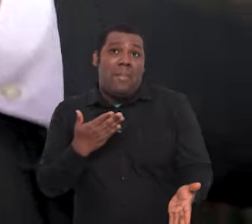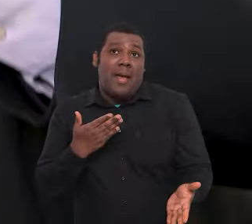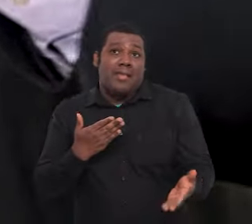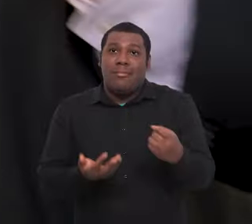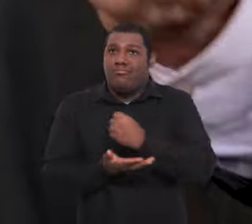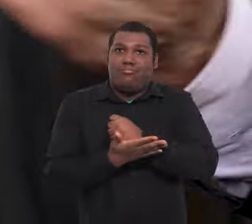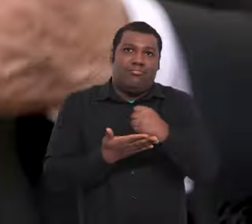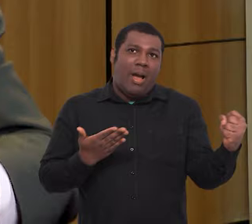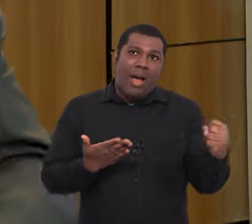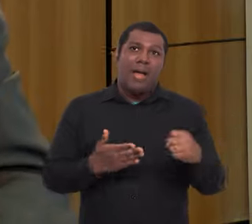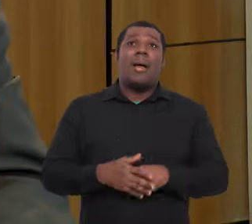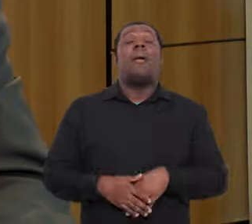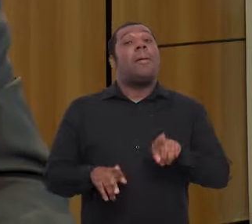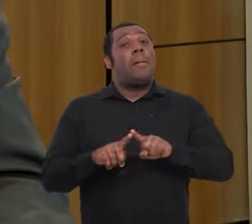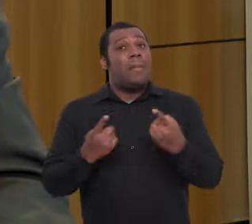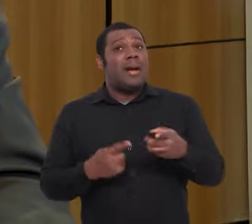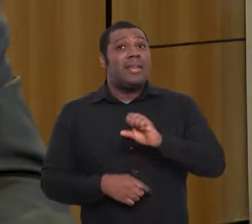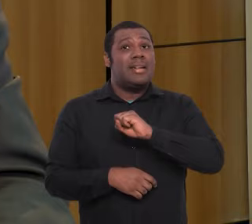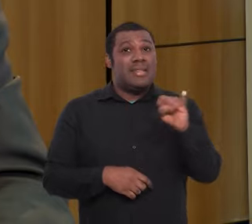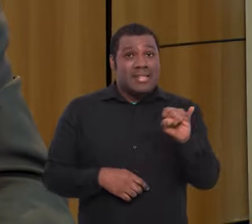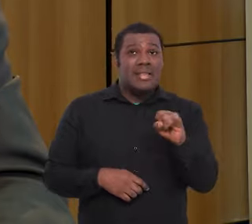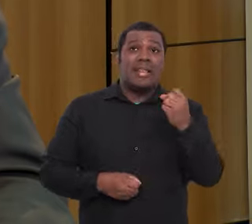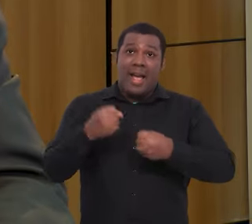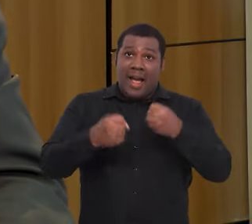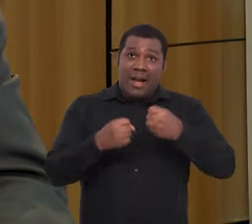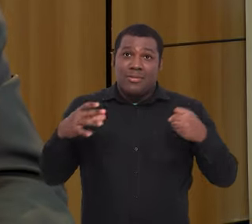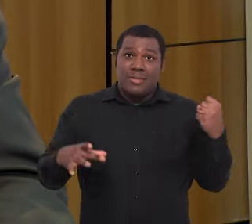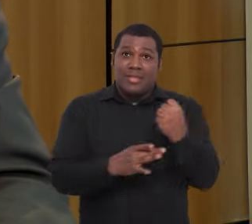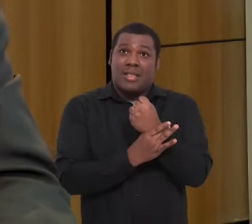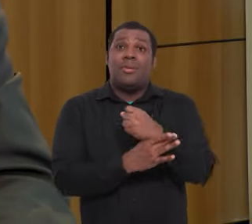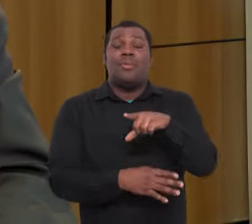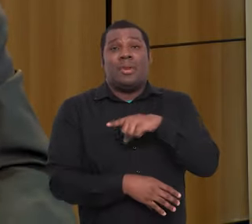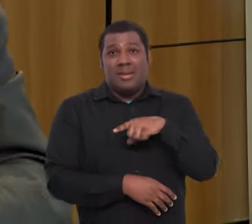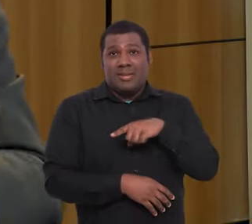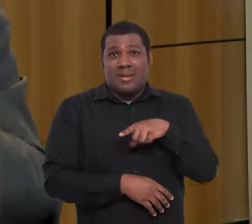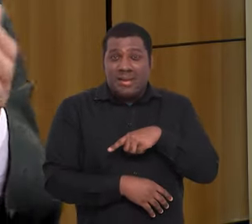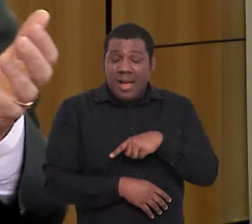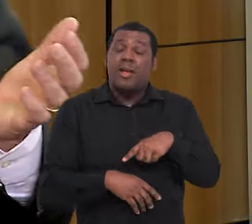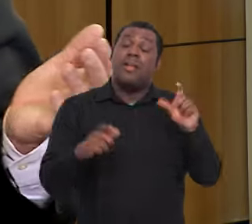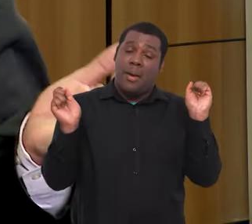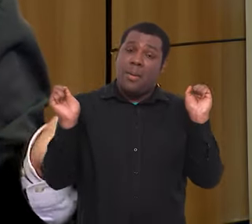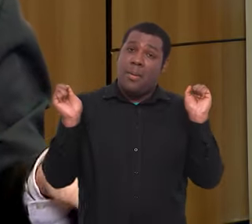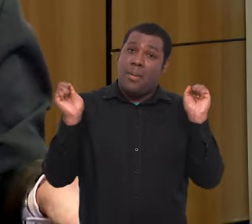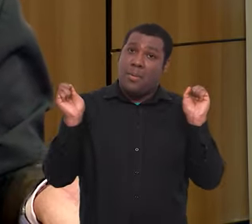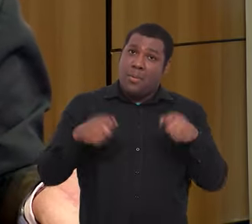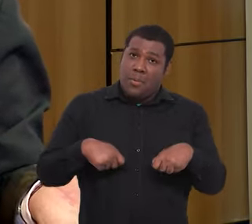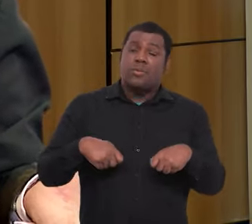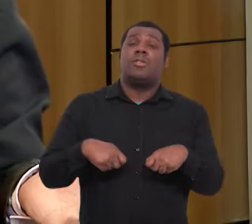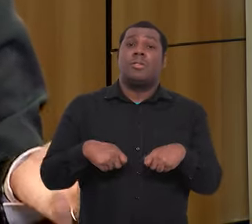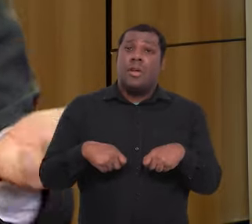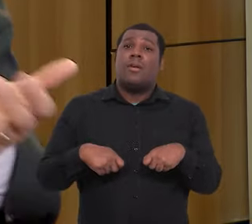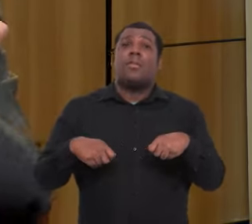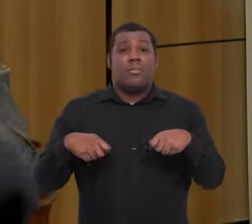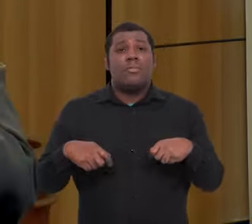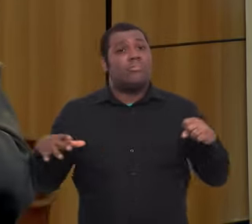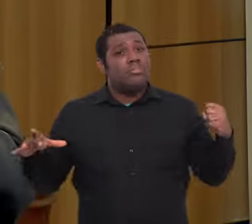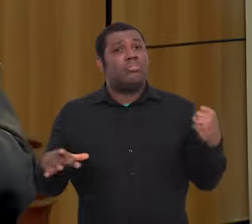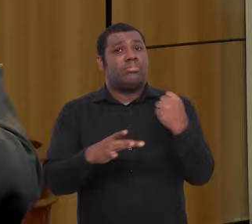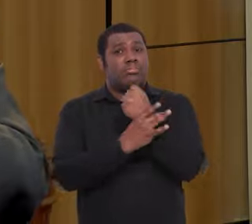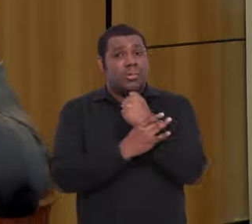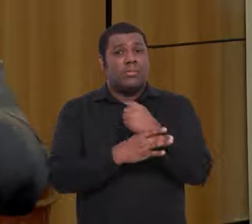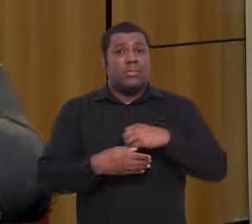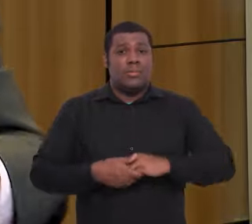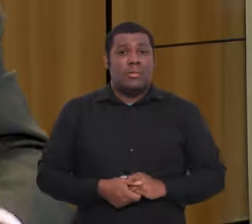Previdência está no seus estatutos você está participante portanto do regime geral Previdenciário Você tem toda a